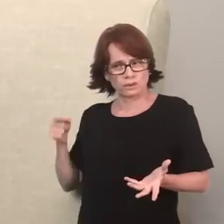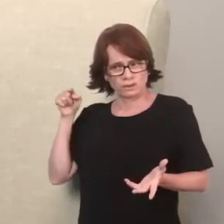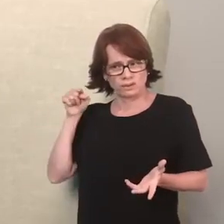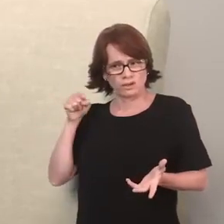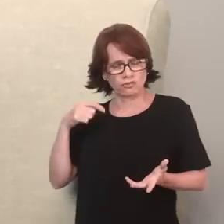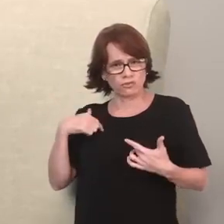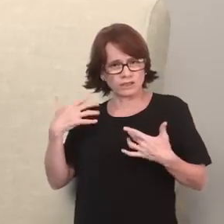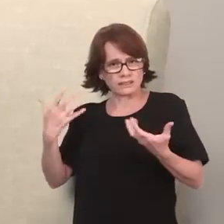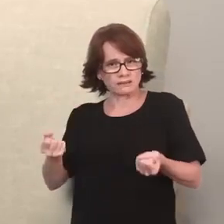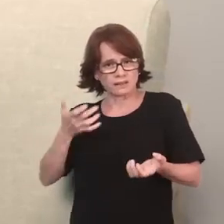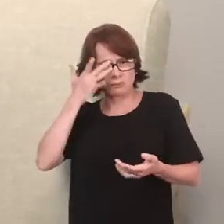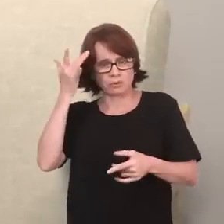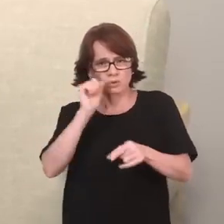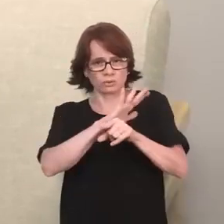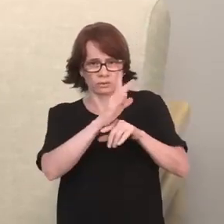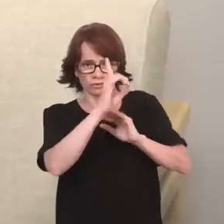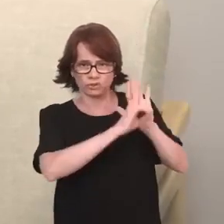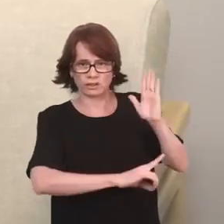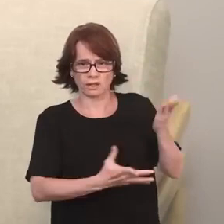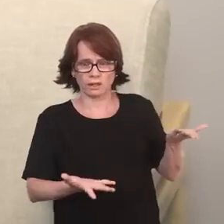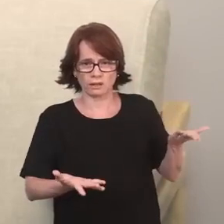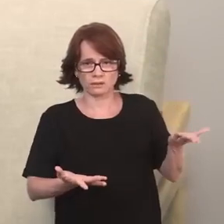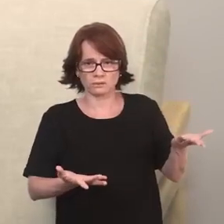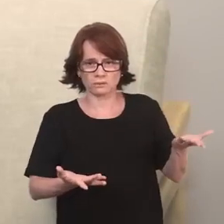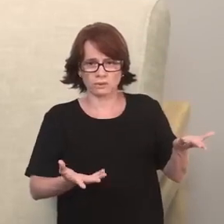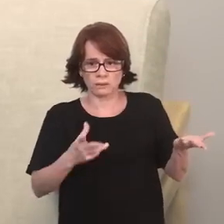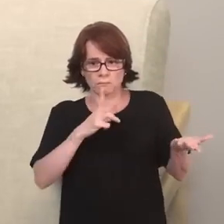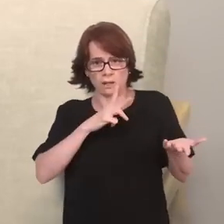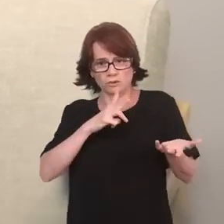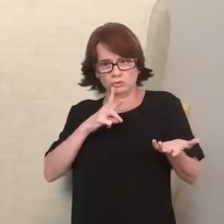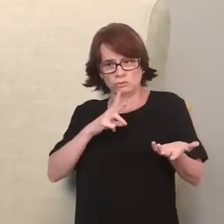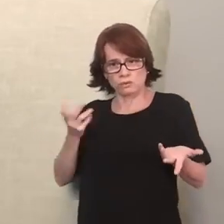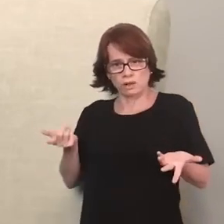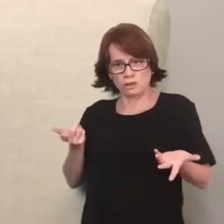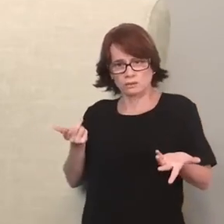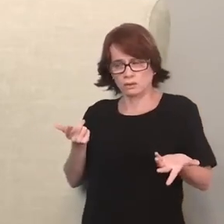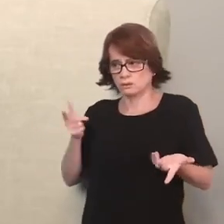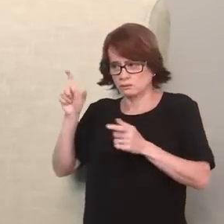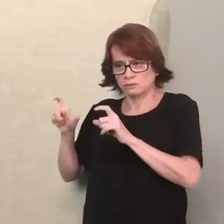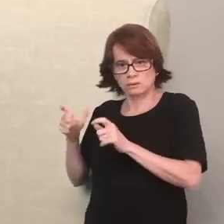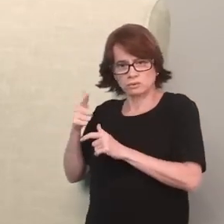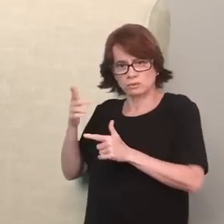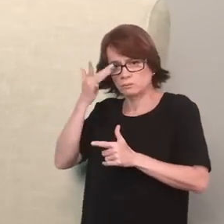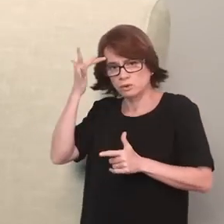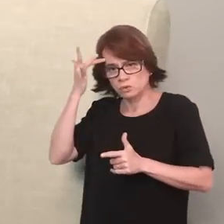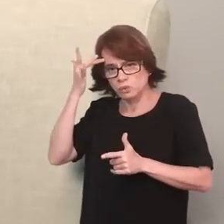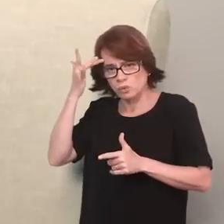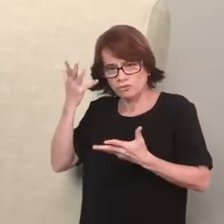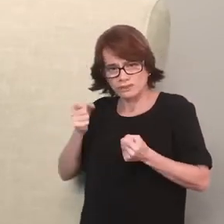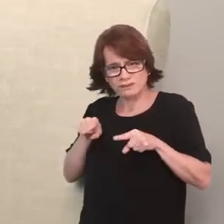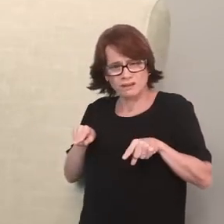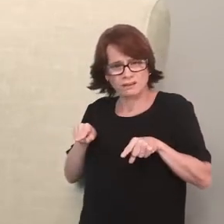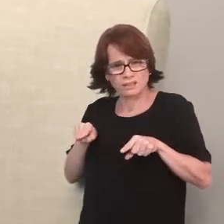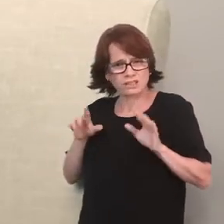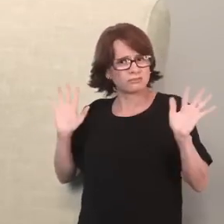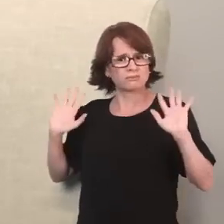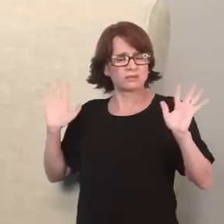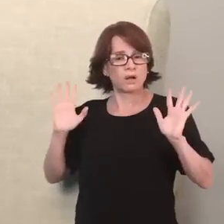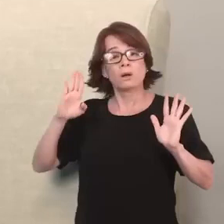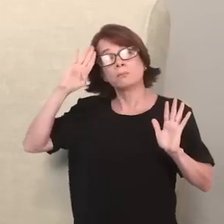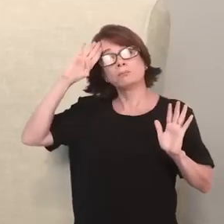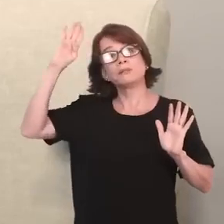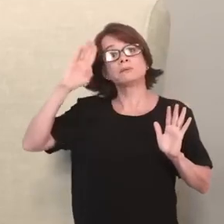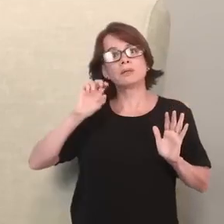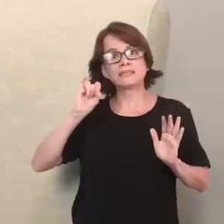pessoa viole, né, o direito, a intimidade, a privacidade de outra, né? Especialmente quando